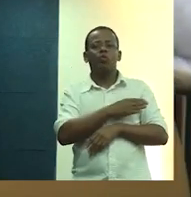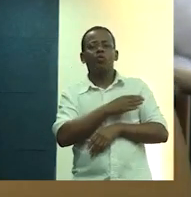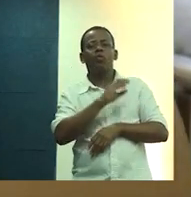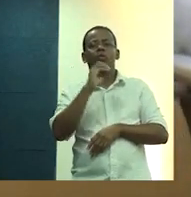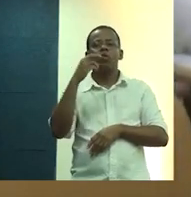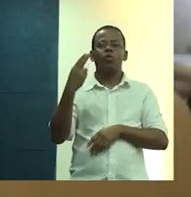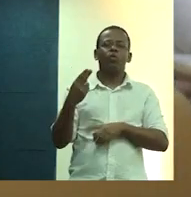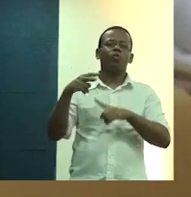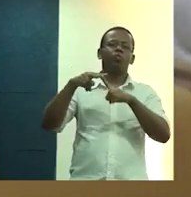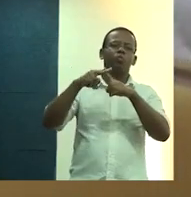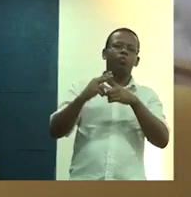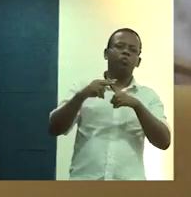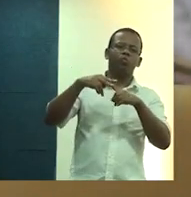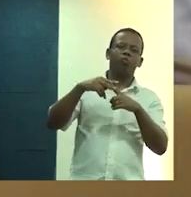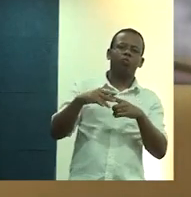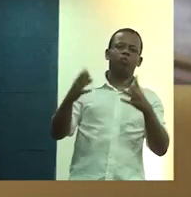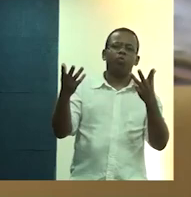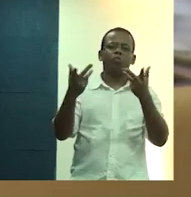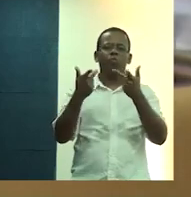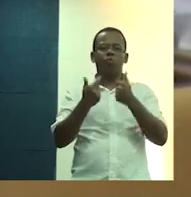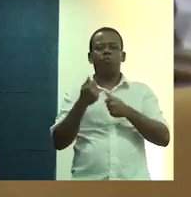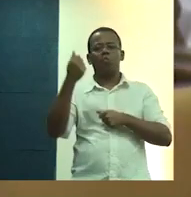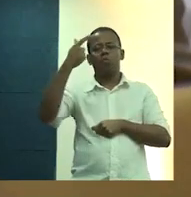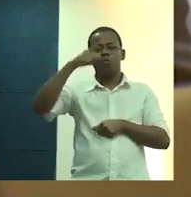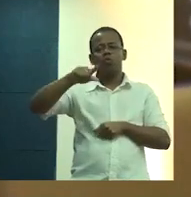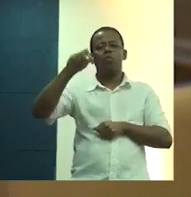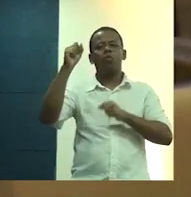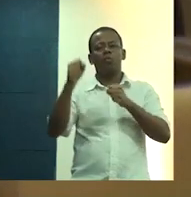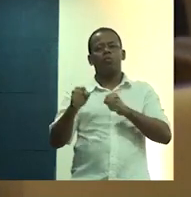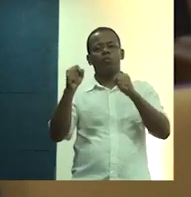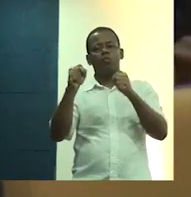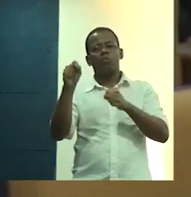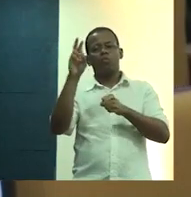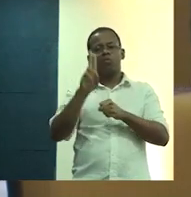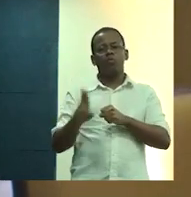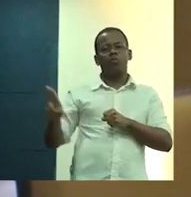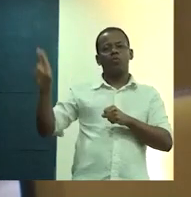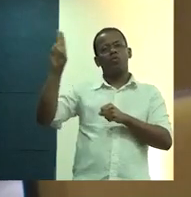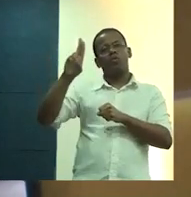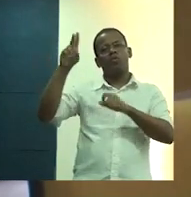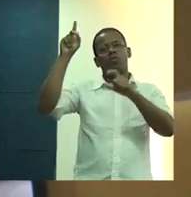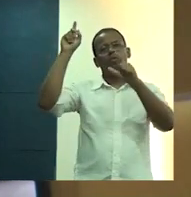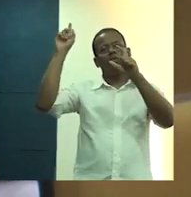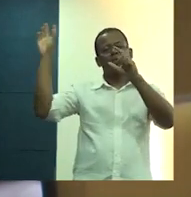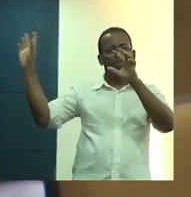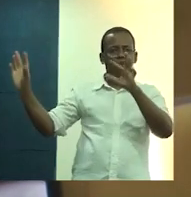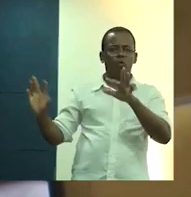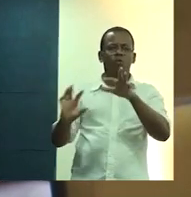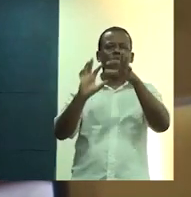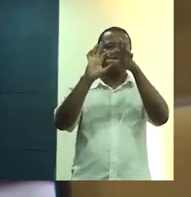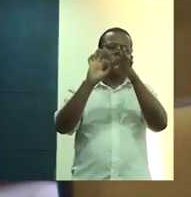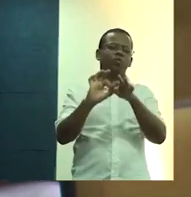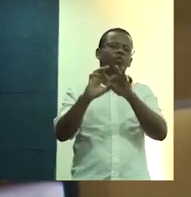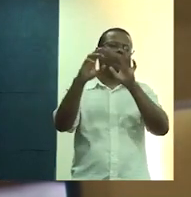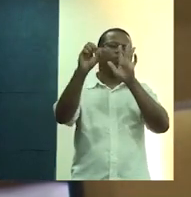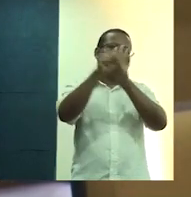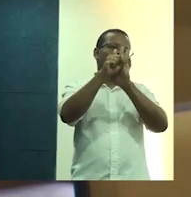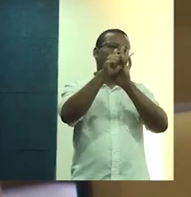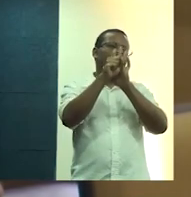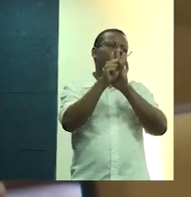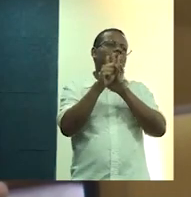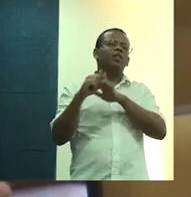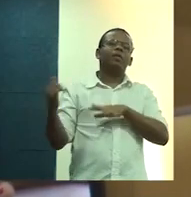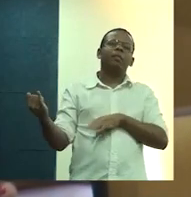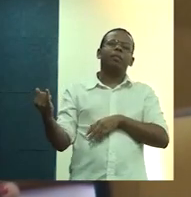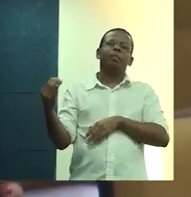equipamentos ou equipamentos requalificados mas que a gente possa usá-los como âncoras dessa desse simbolismo